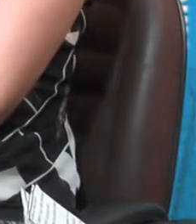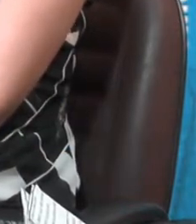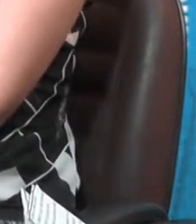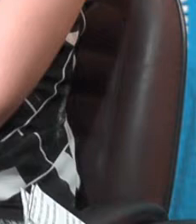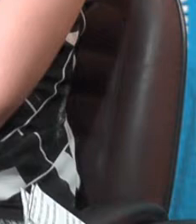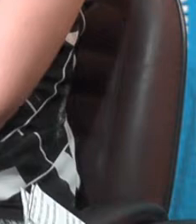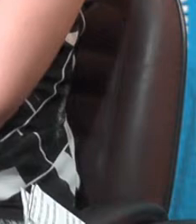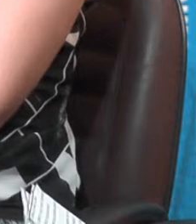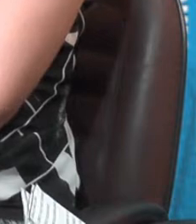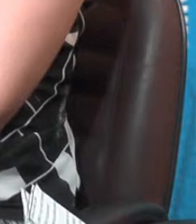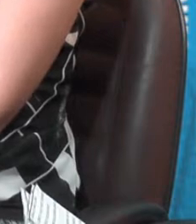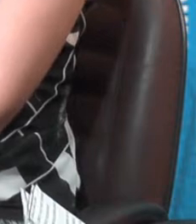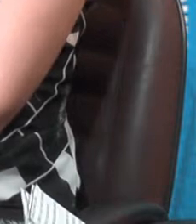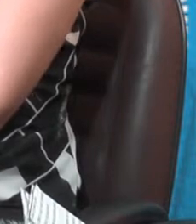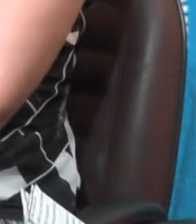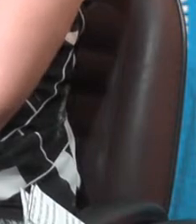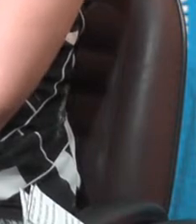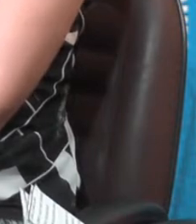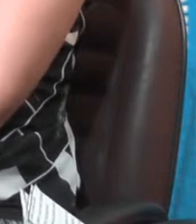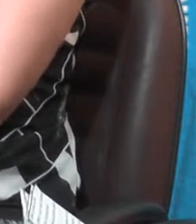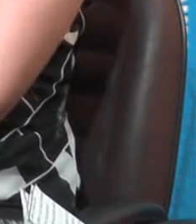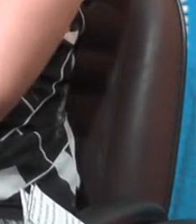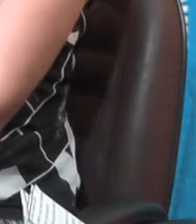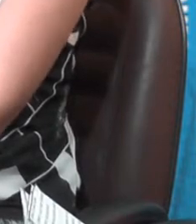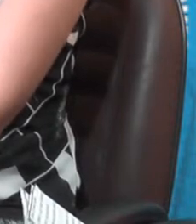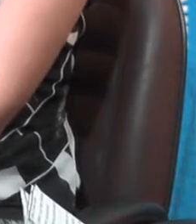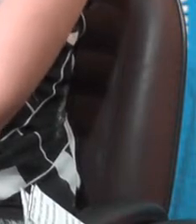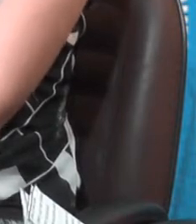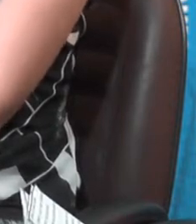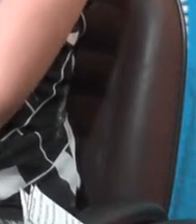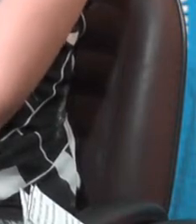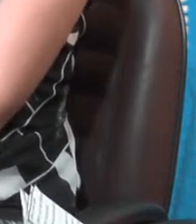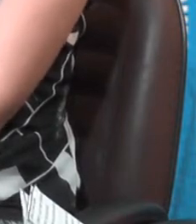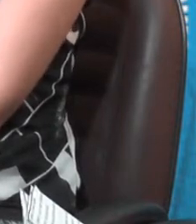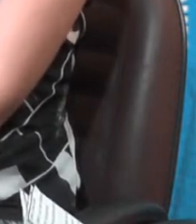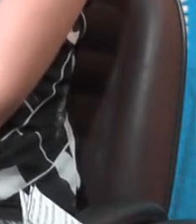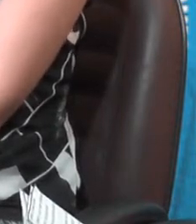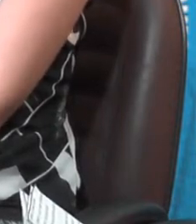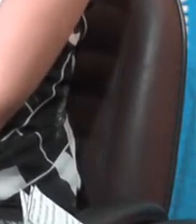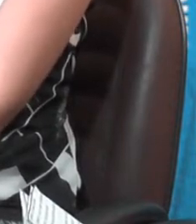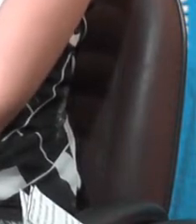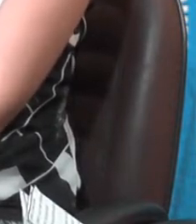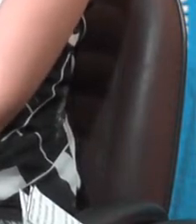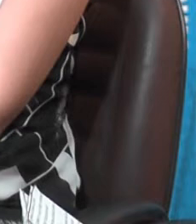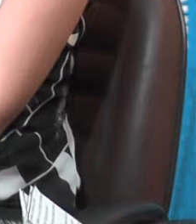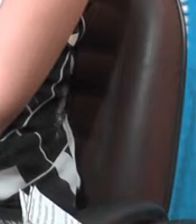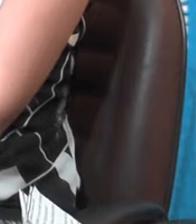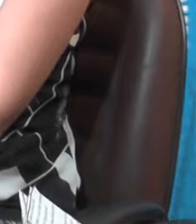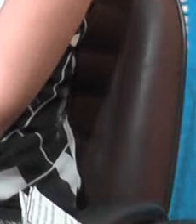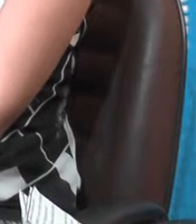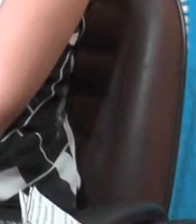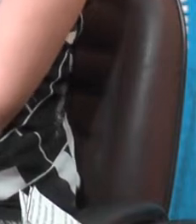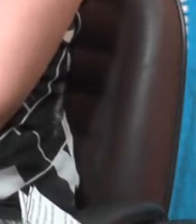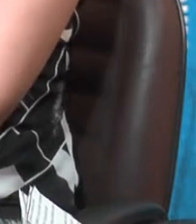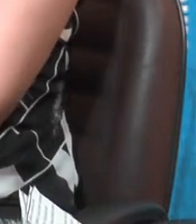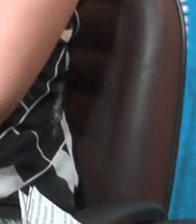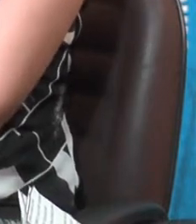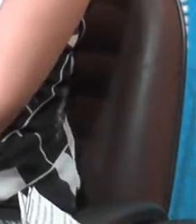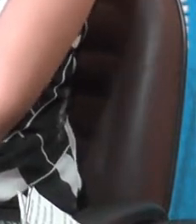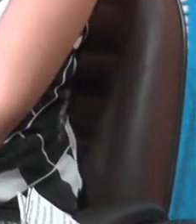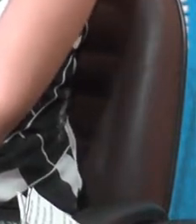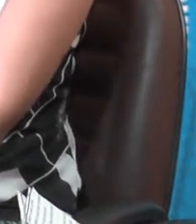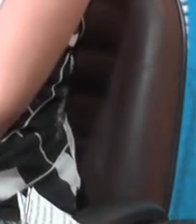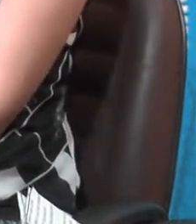minha irmã, ela faleceu, né? E depois ela engravidou de mim. Quando eu nasci, ela começou a perceber que mais ou menos